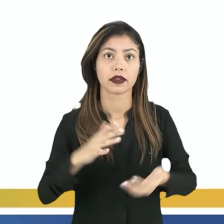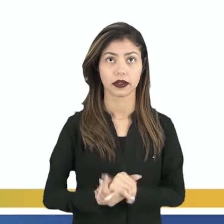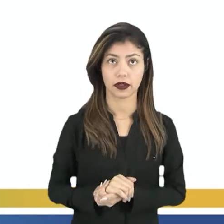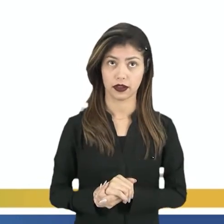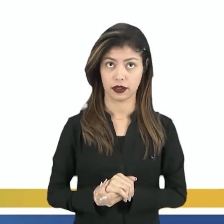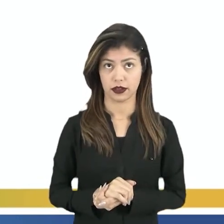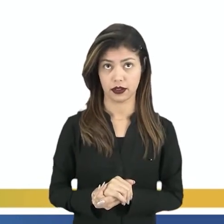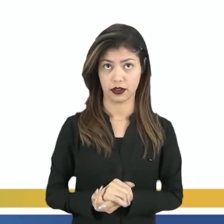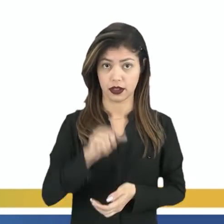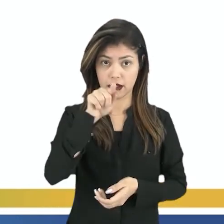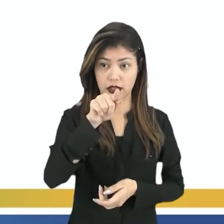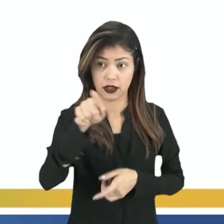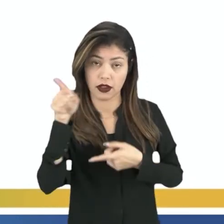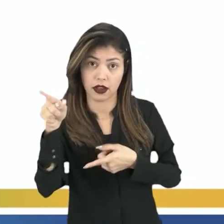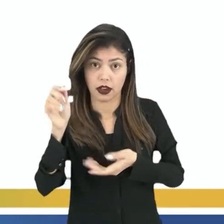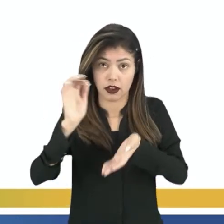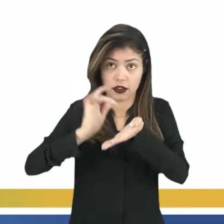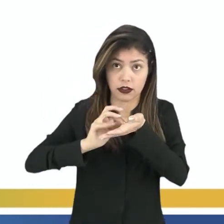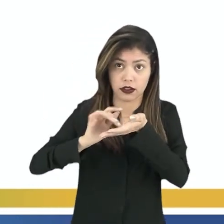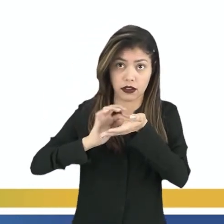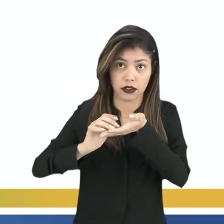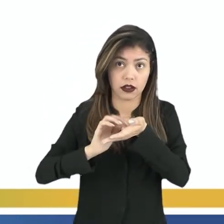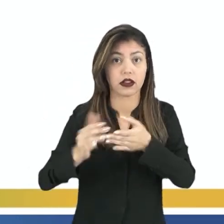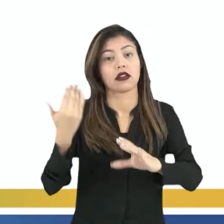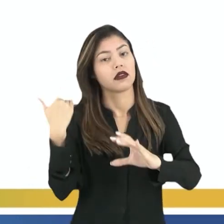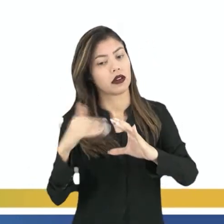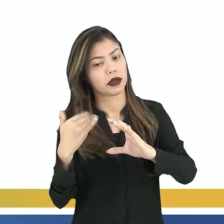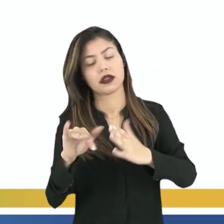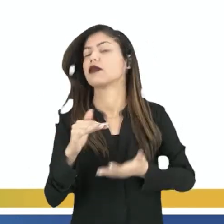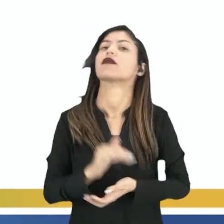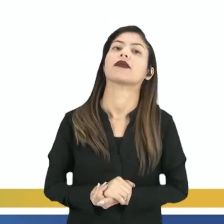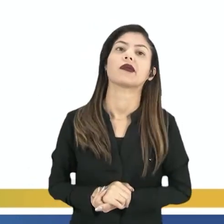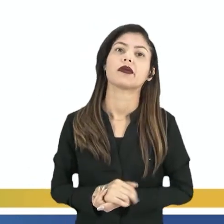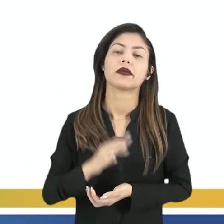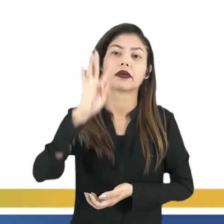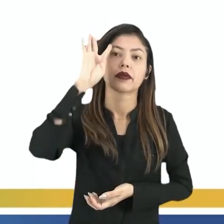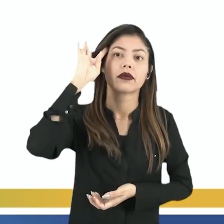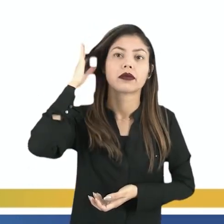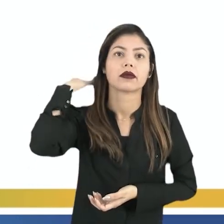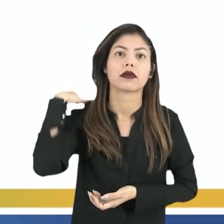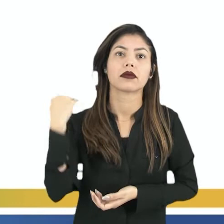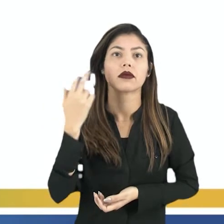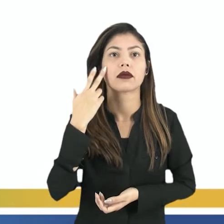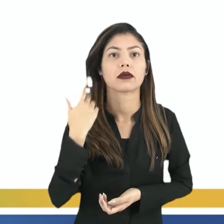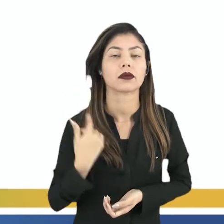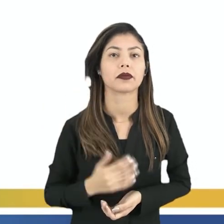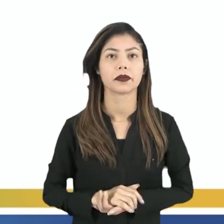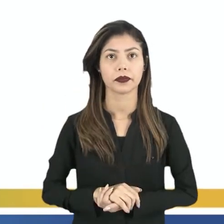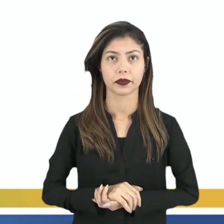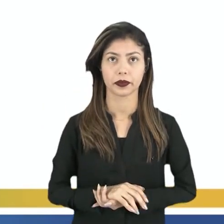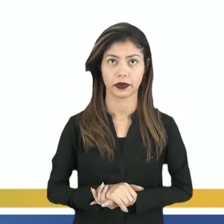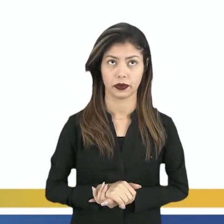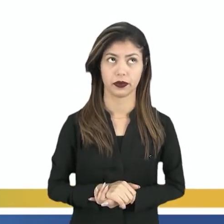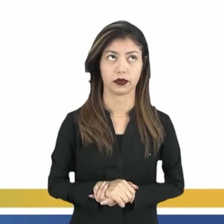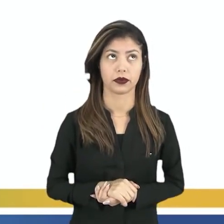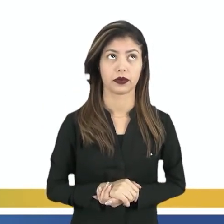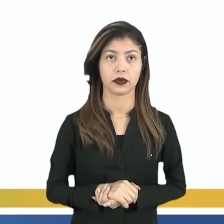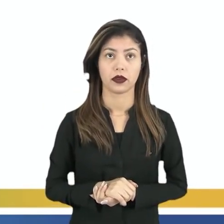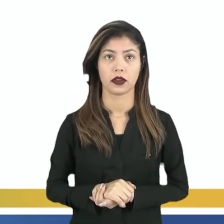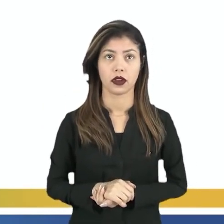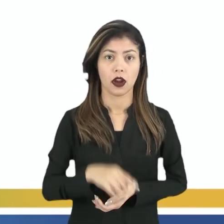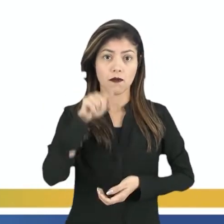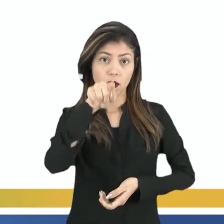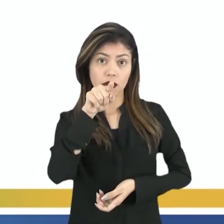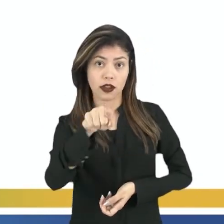a message. Ela está digitando uma mensagem. Letra B, you are using a face mask. Você